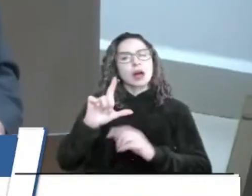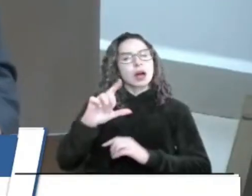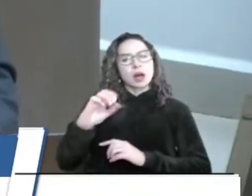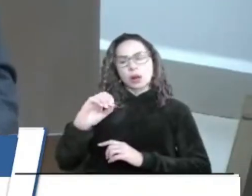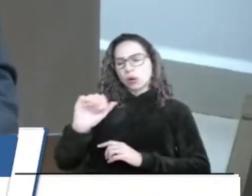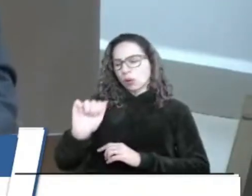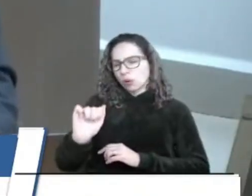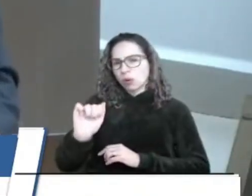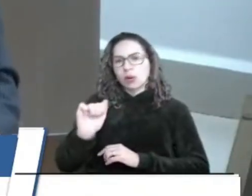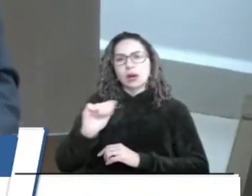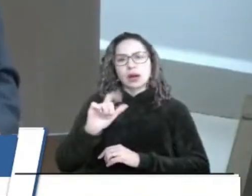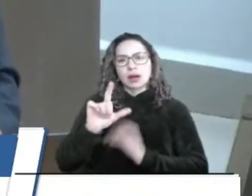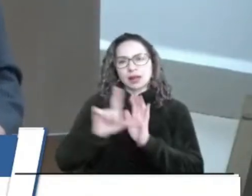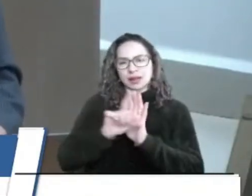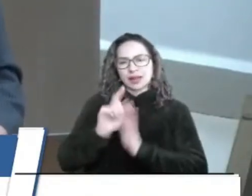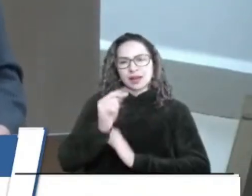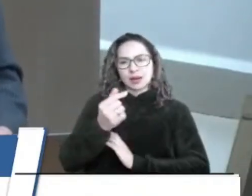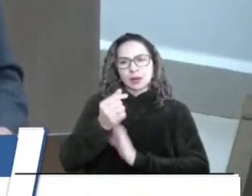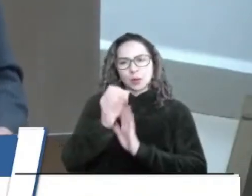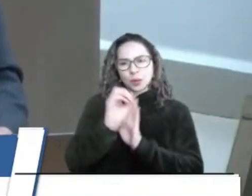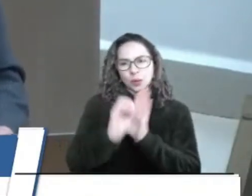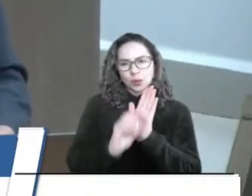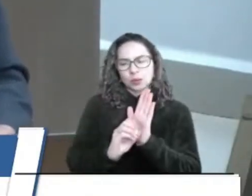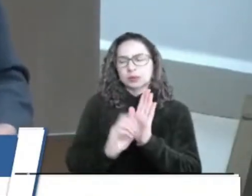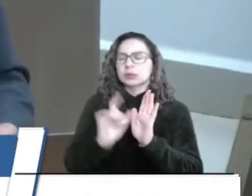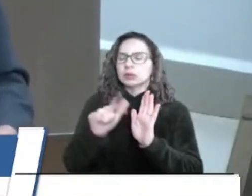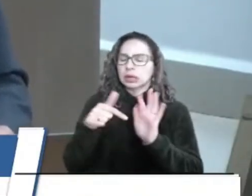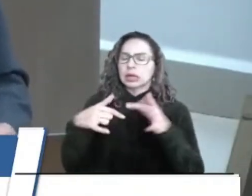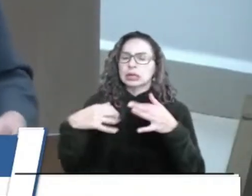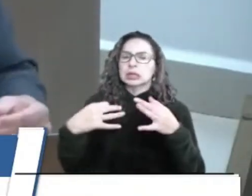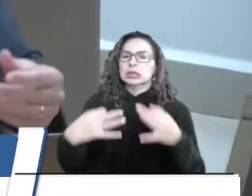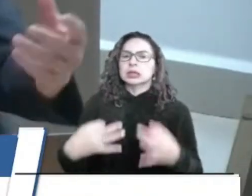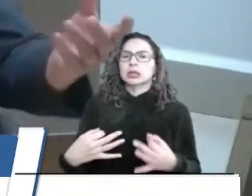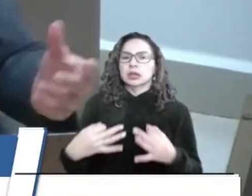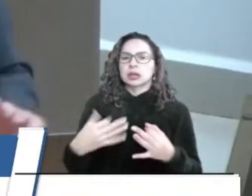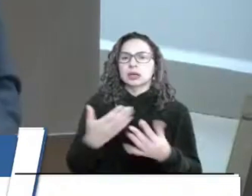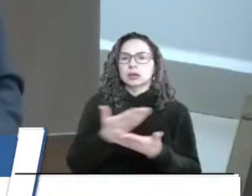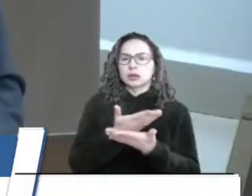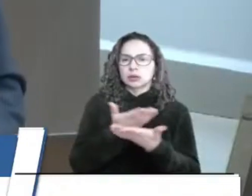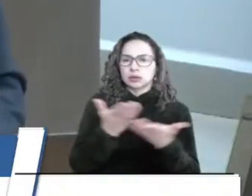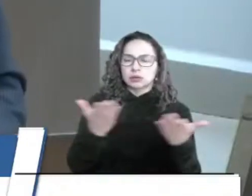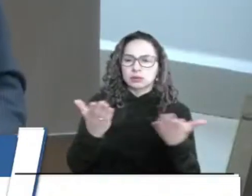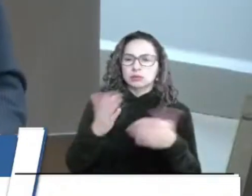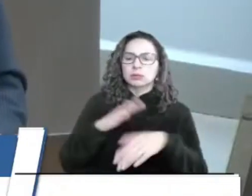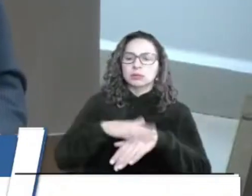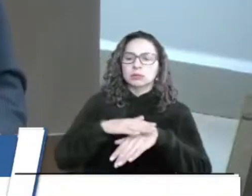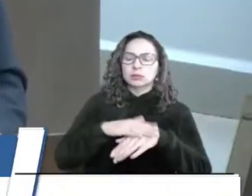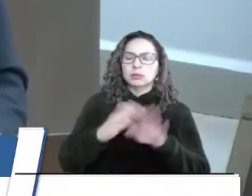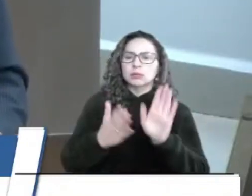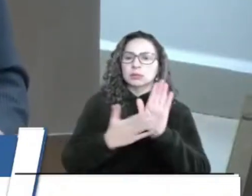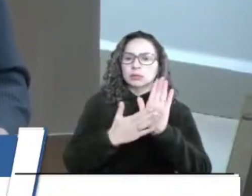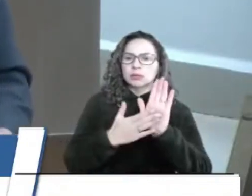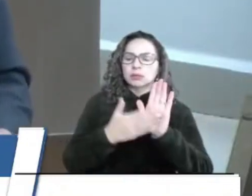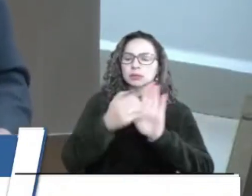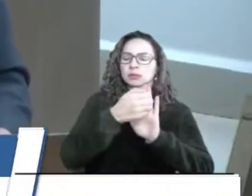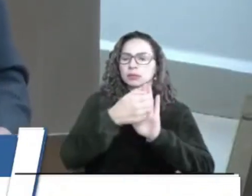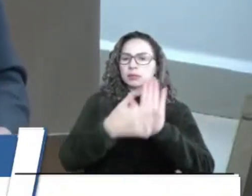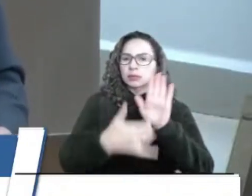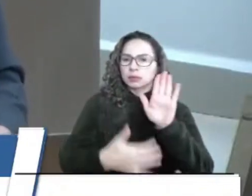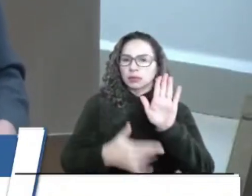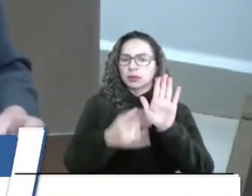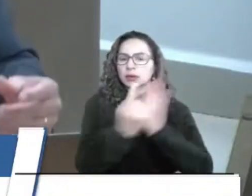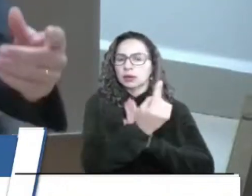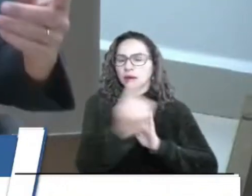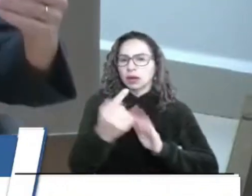na lei orçamentária. Então, nada mais justo de que você traga as reivindicações dos